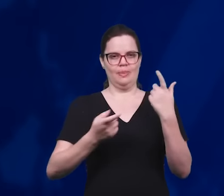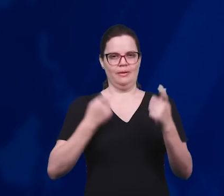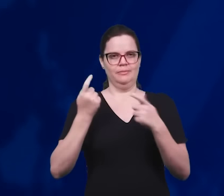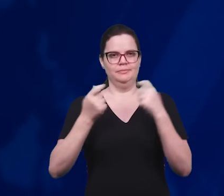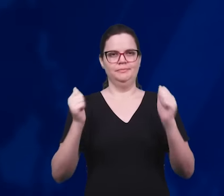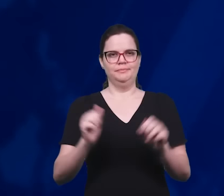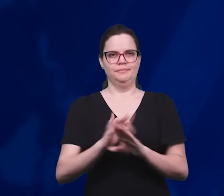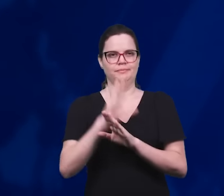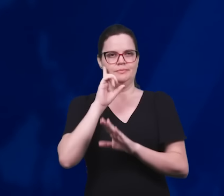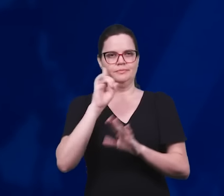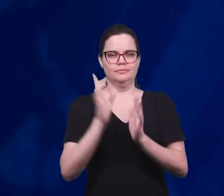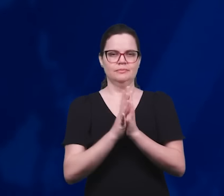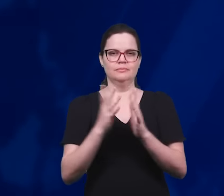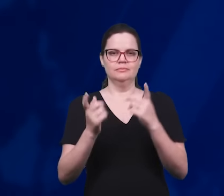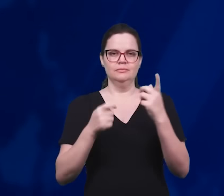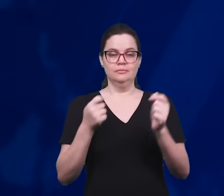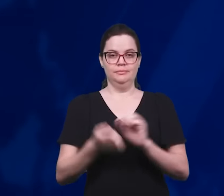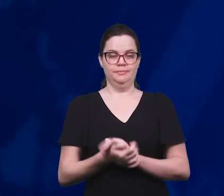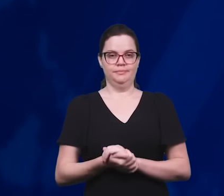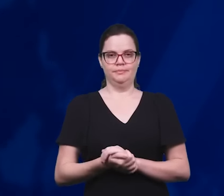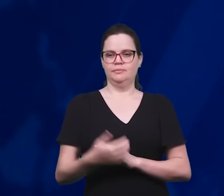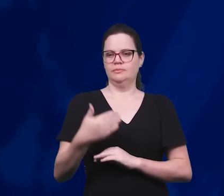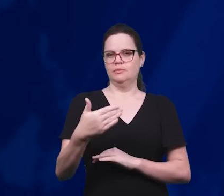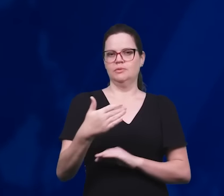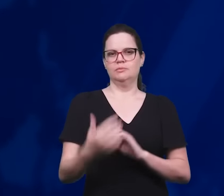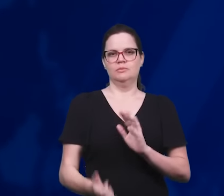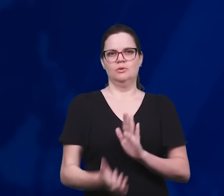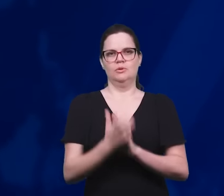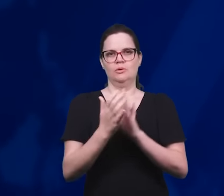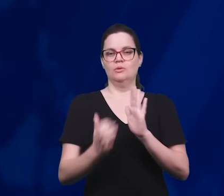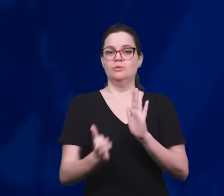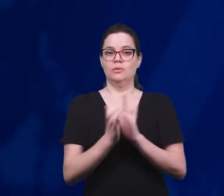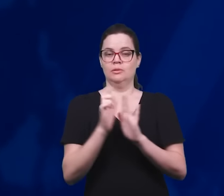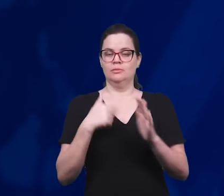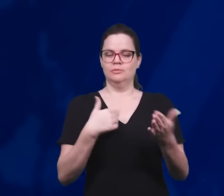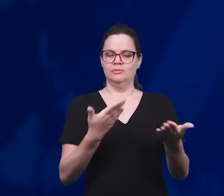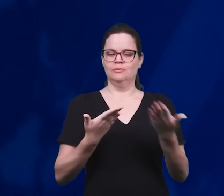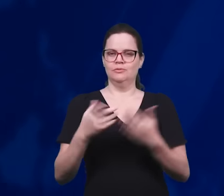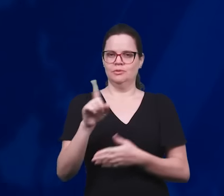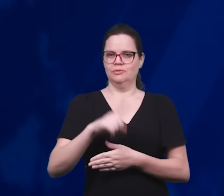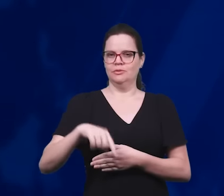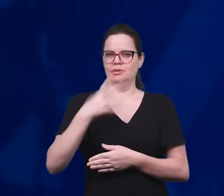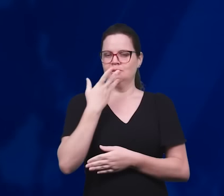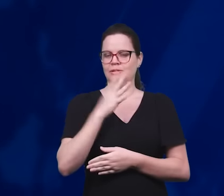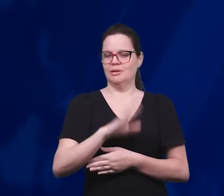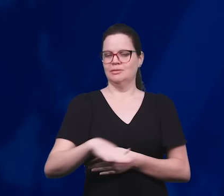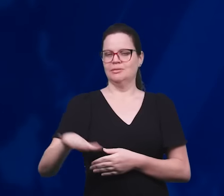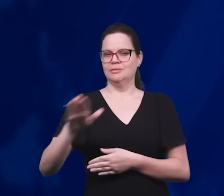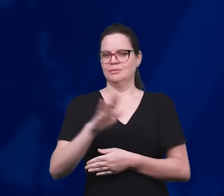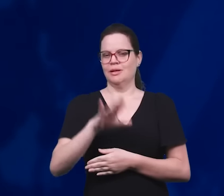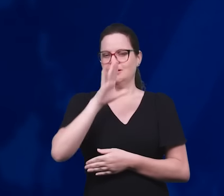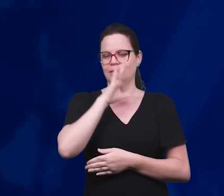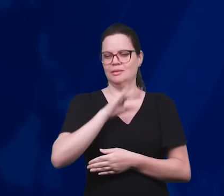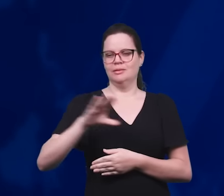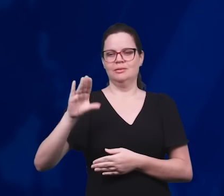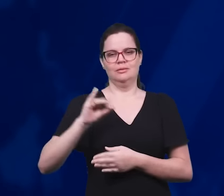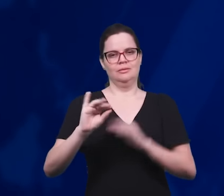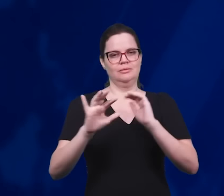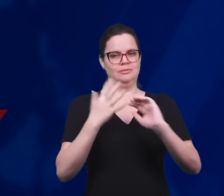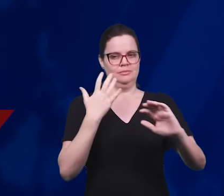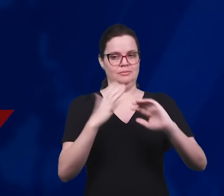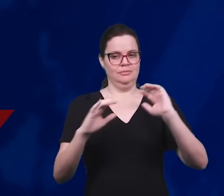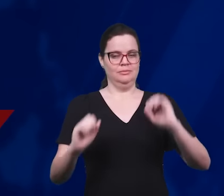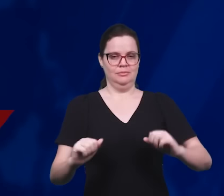Bendito seja o nome do Senhor. E neste próximo louvor, eu faço um convite especial para todas as nossas crianças, intermediários